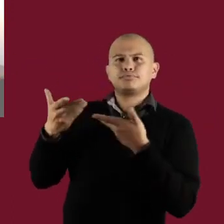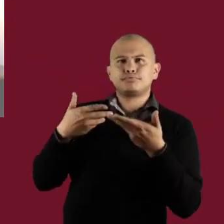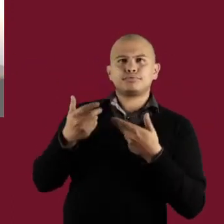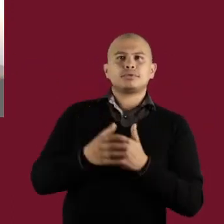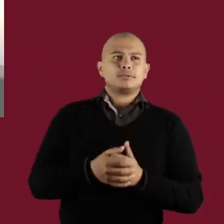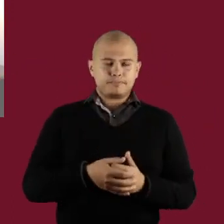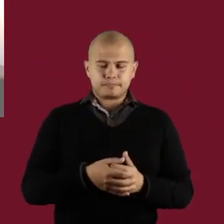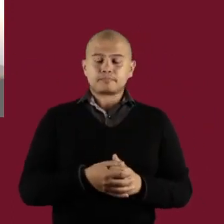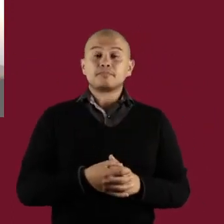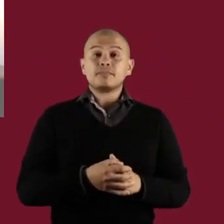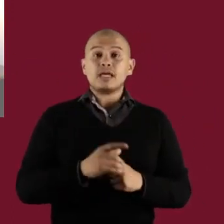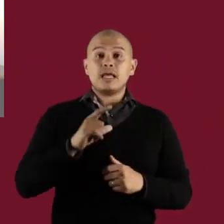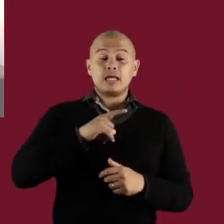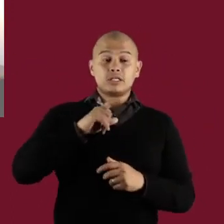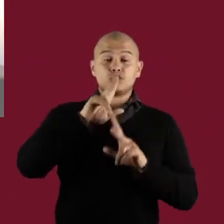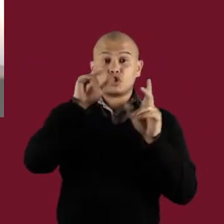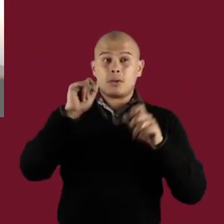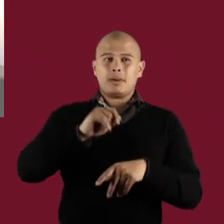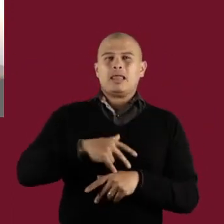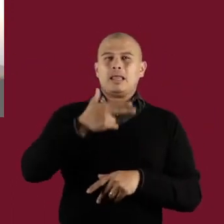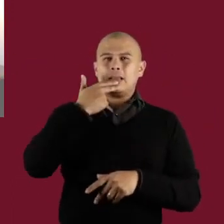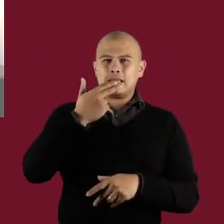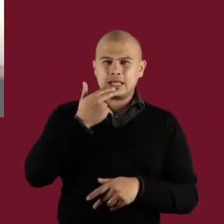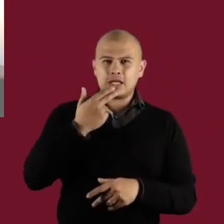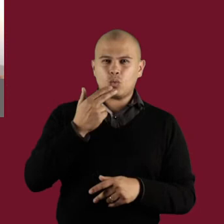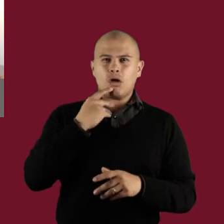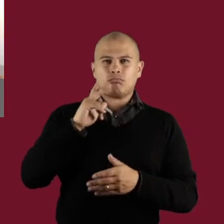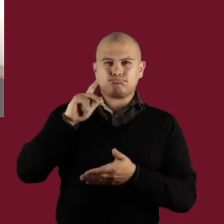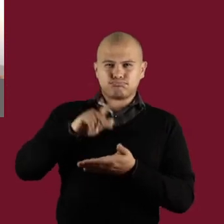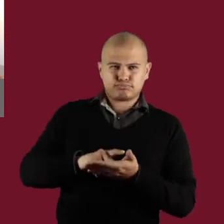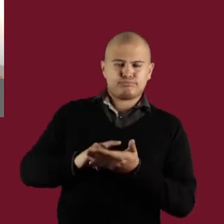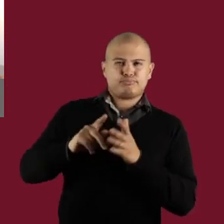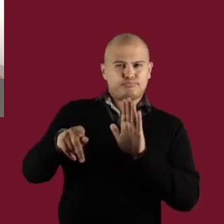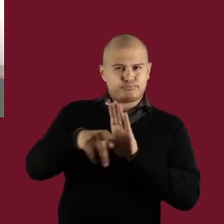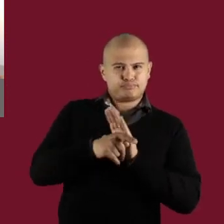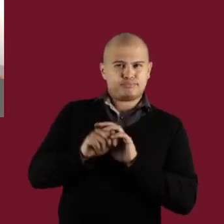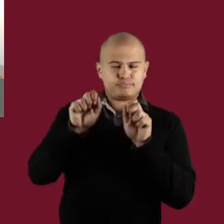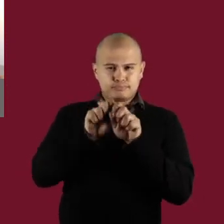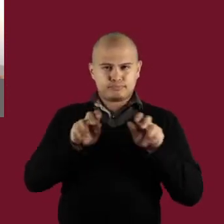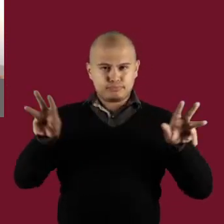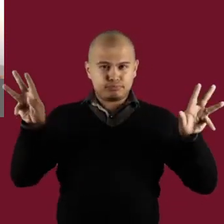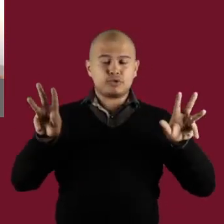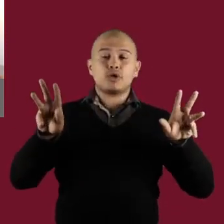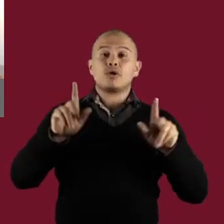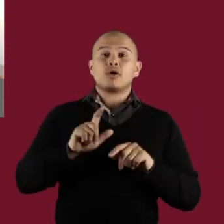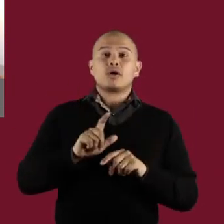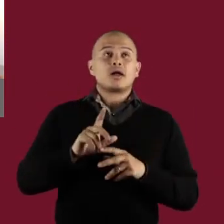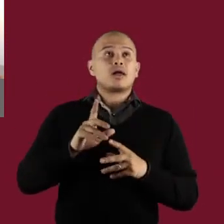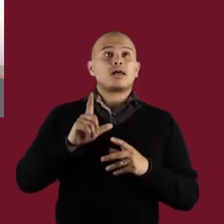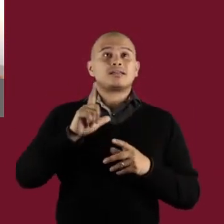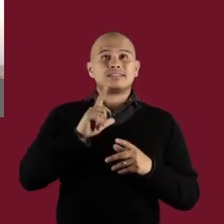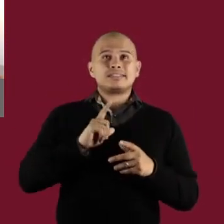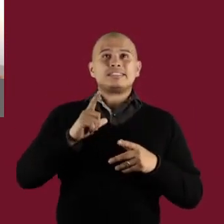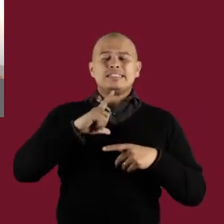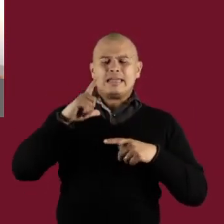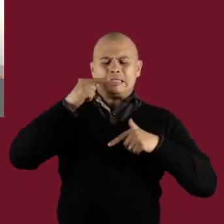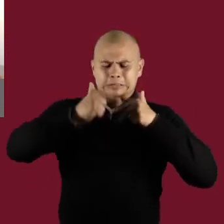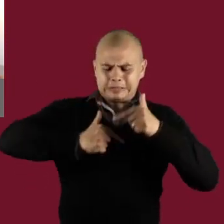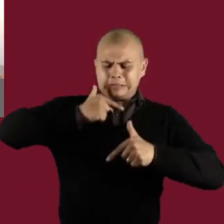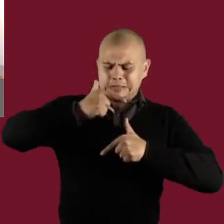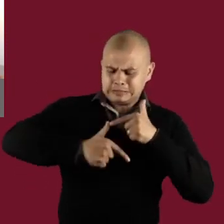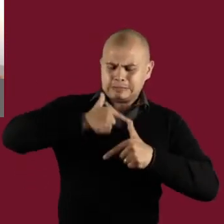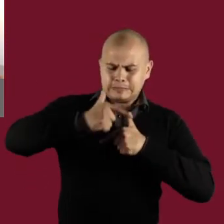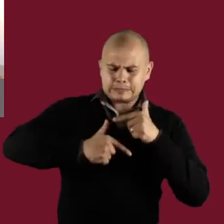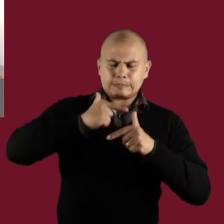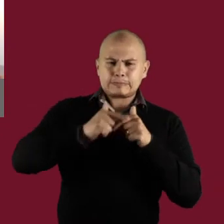oficiais, é importante frisar que a decisão de fazer uma língua se tornar oficial nas Nações Unidas é uma decisão da Assembleia Geral,